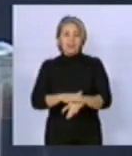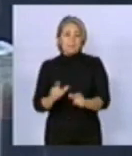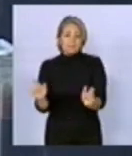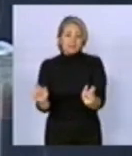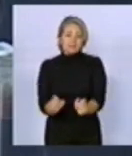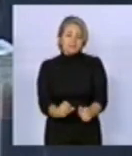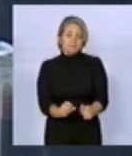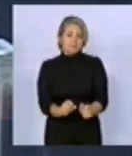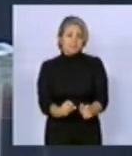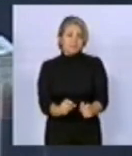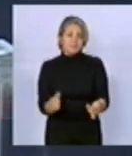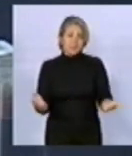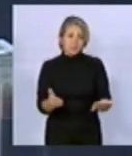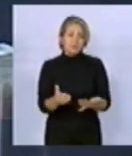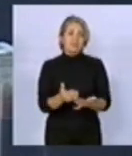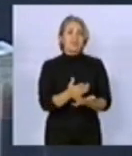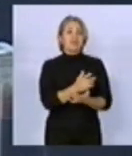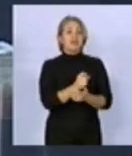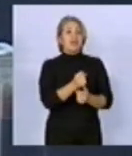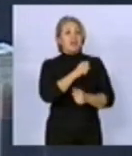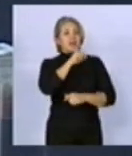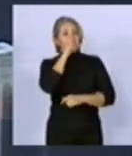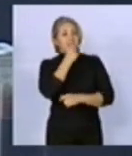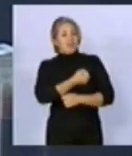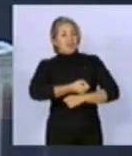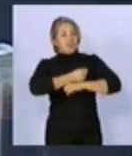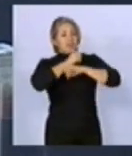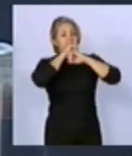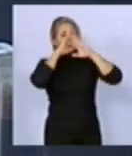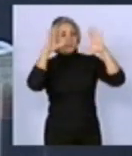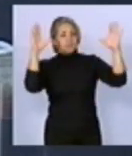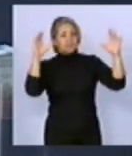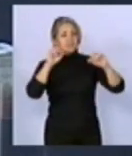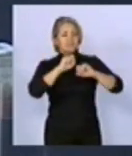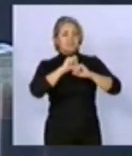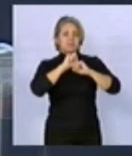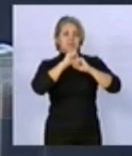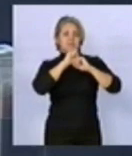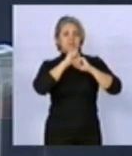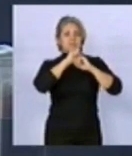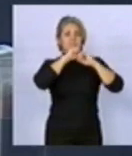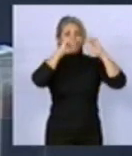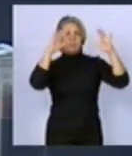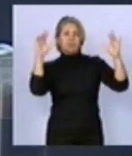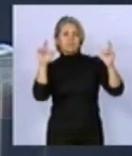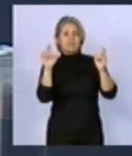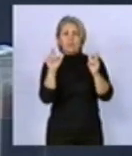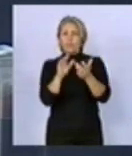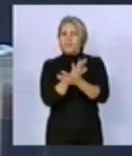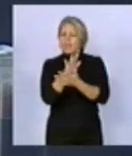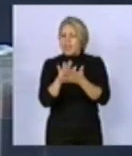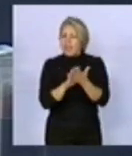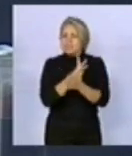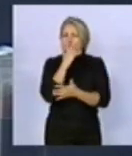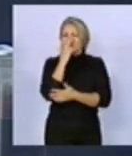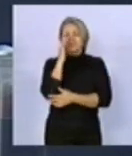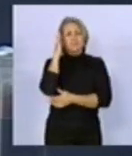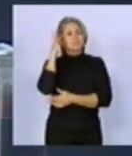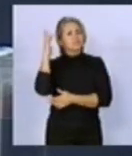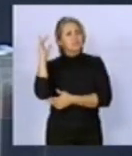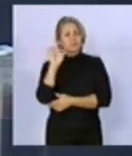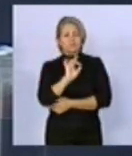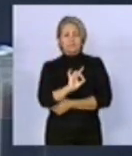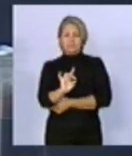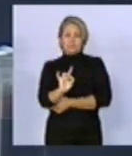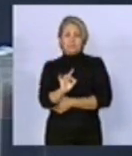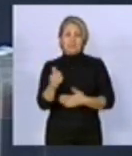poluição zero é uma utopia o que nós precisamos neste momento e